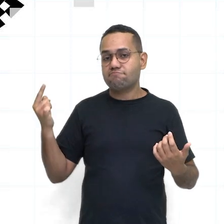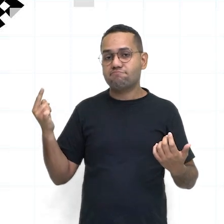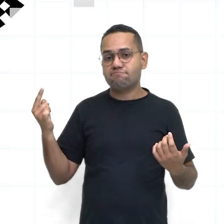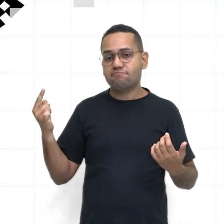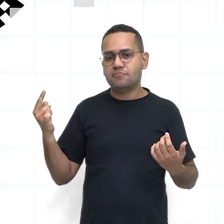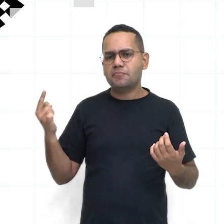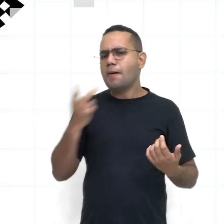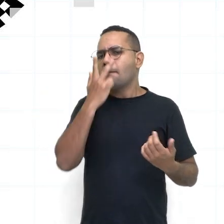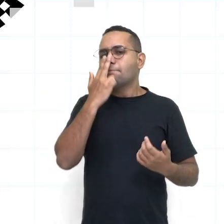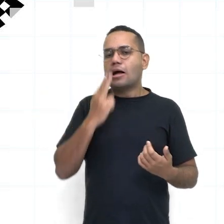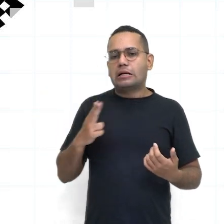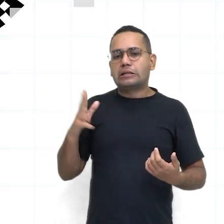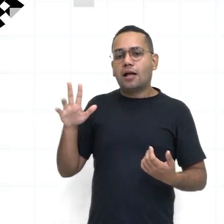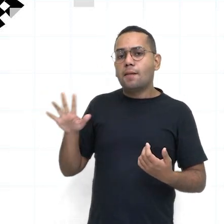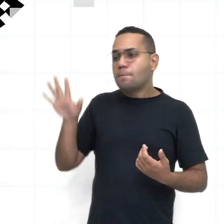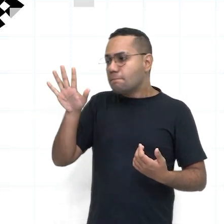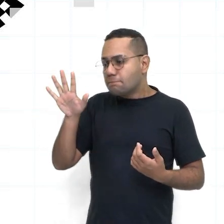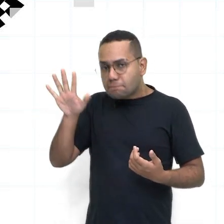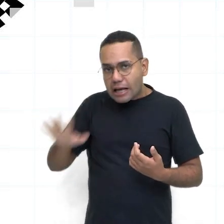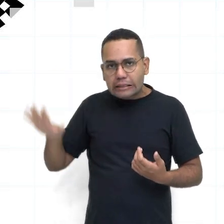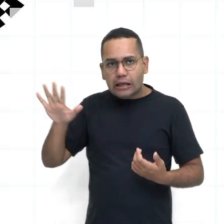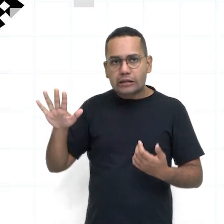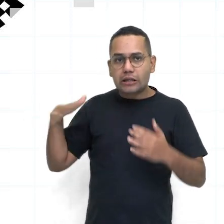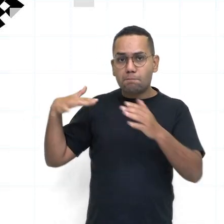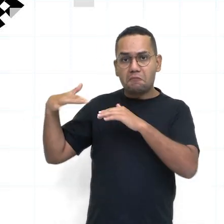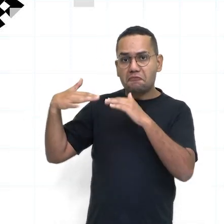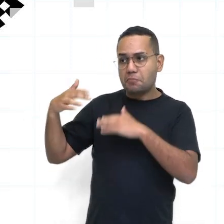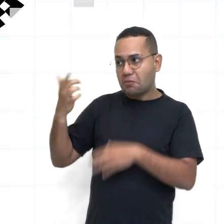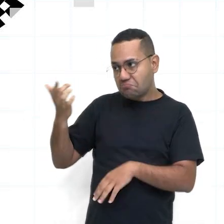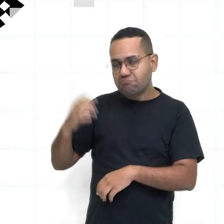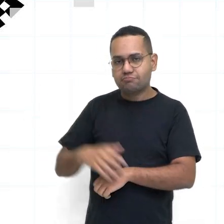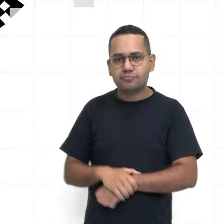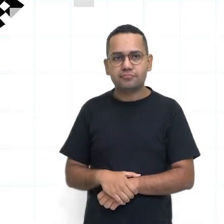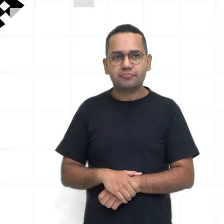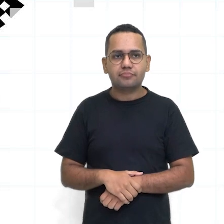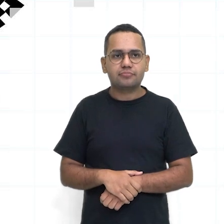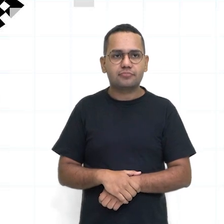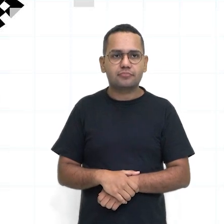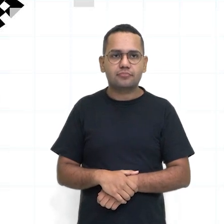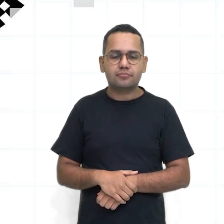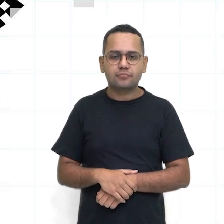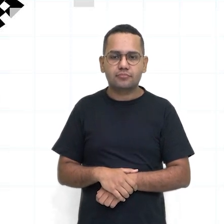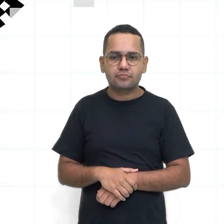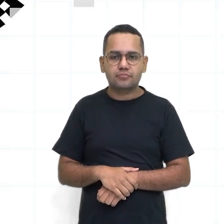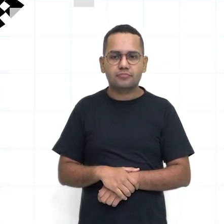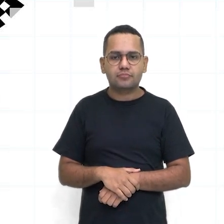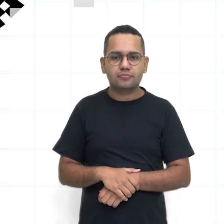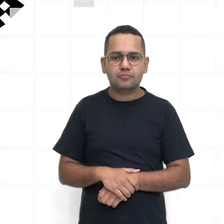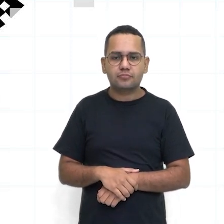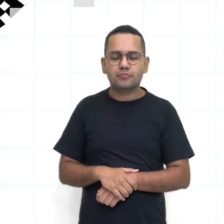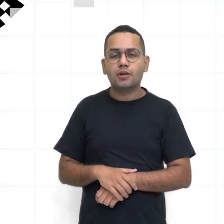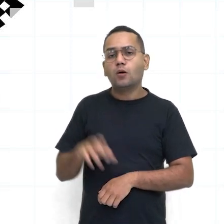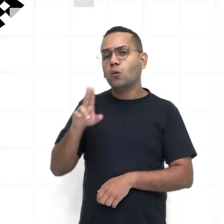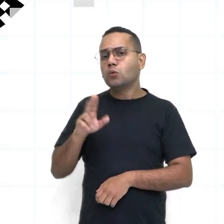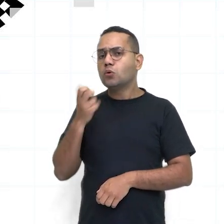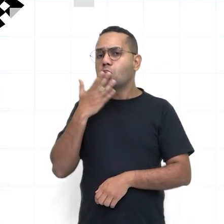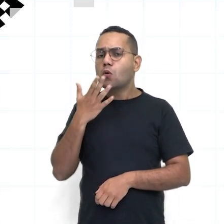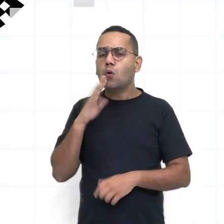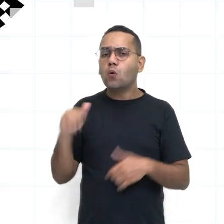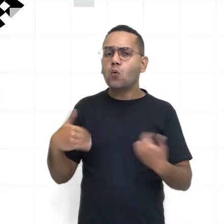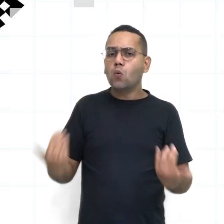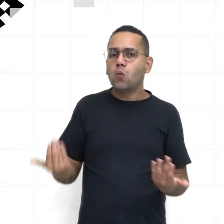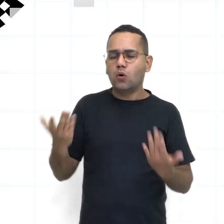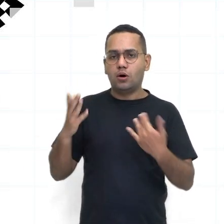como se o objeto estivesse se movimentando, né? E geralmente eles utilizam o preto e o branco